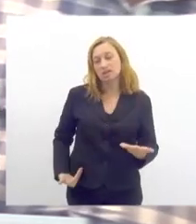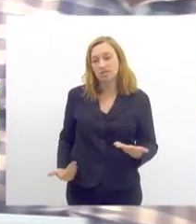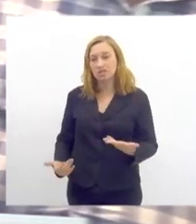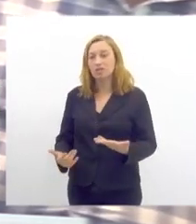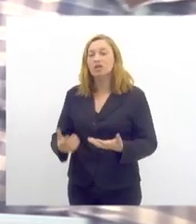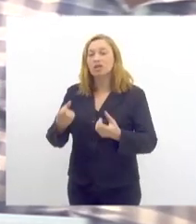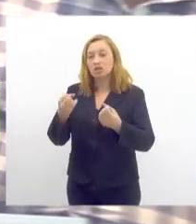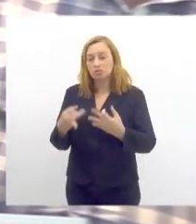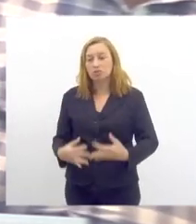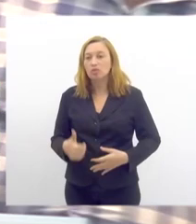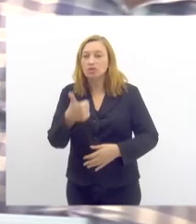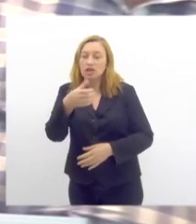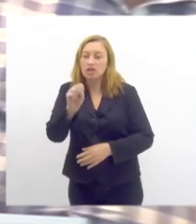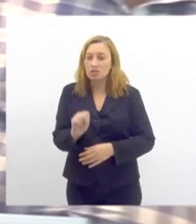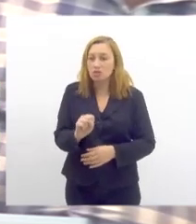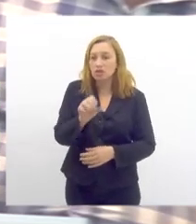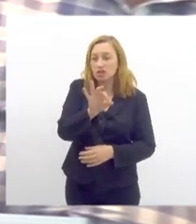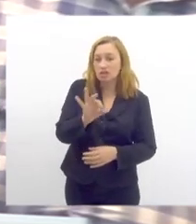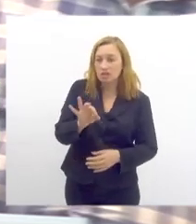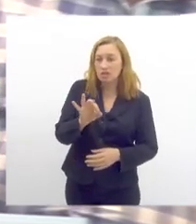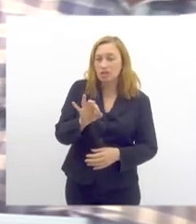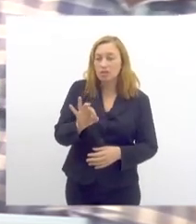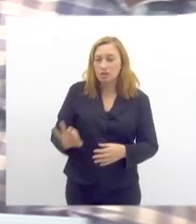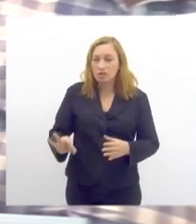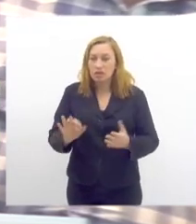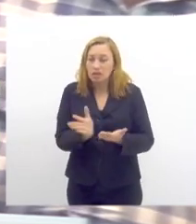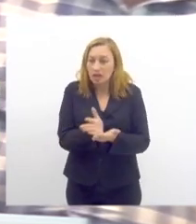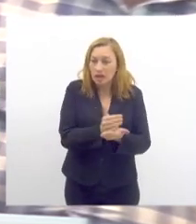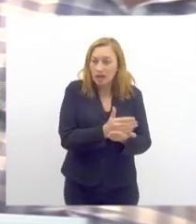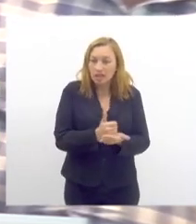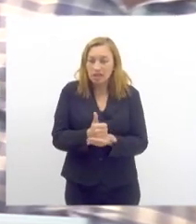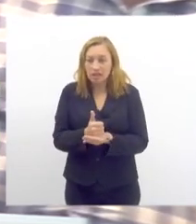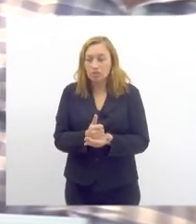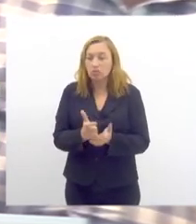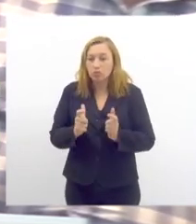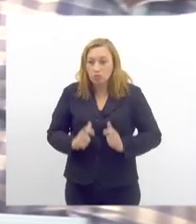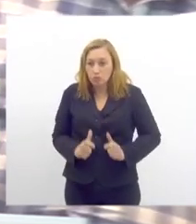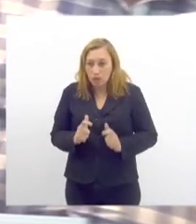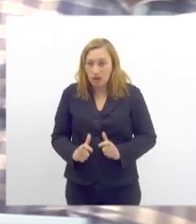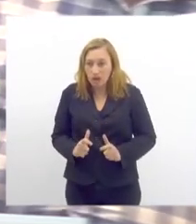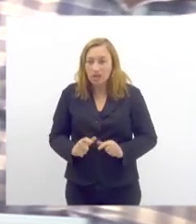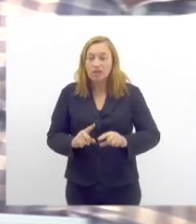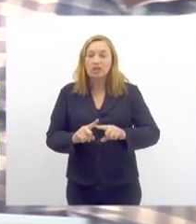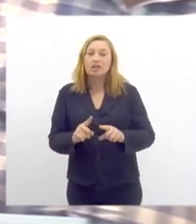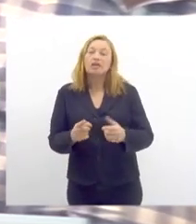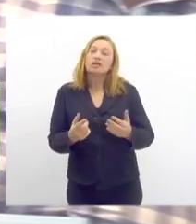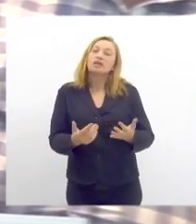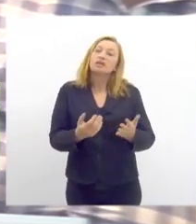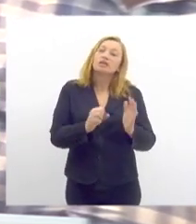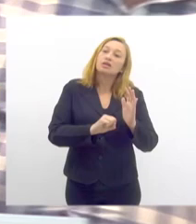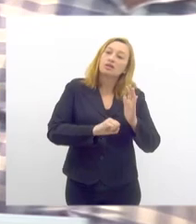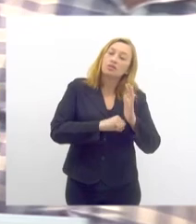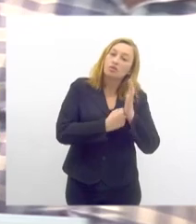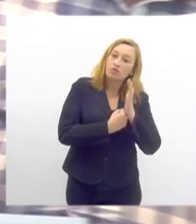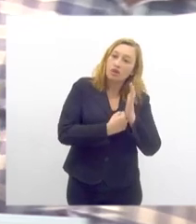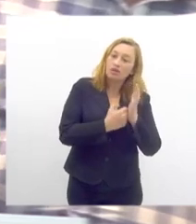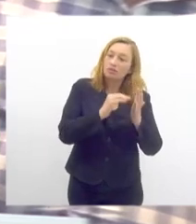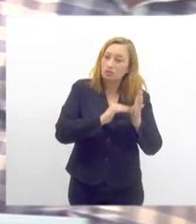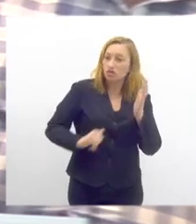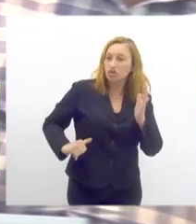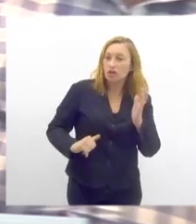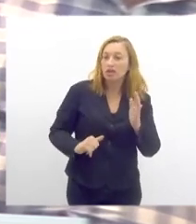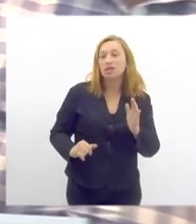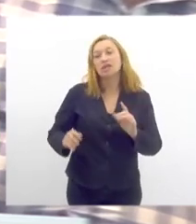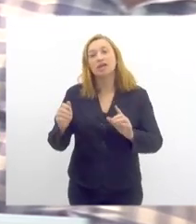a 19% de toda a arrecadação do órgão. E, ainda assim, houve uma derrubada do veto e a lei, desde março,